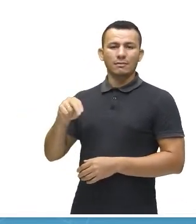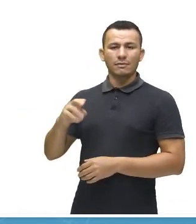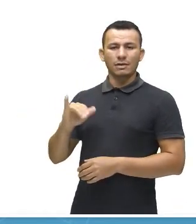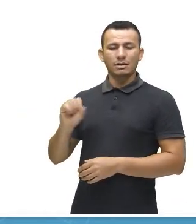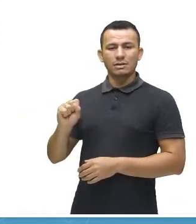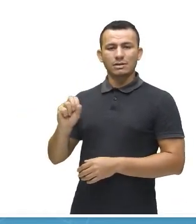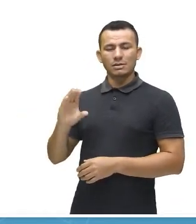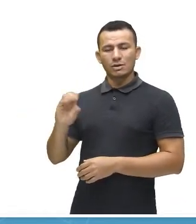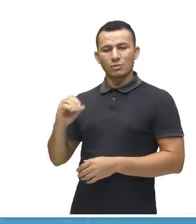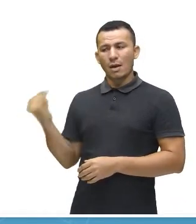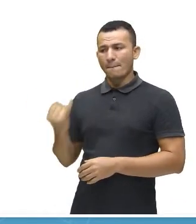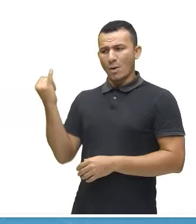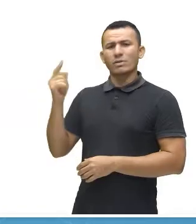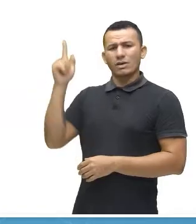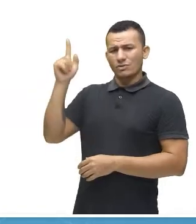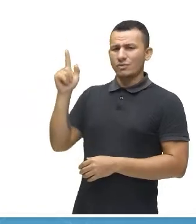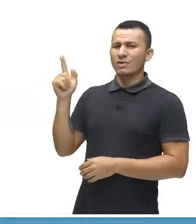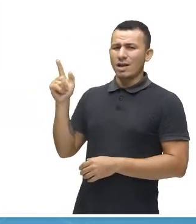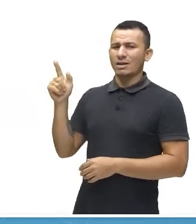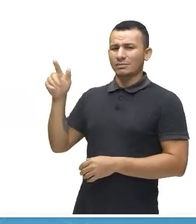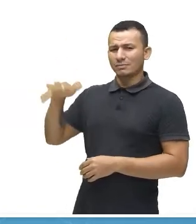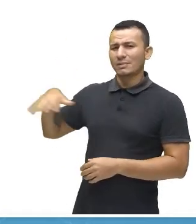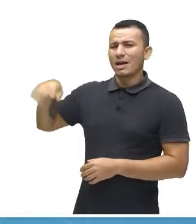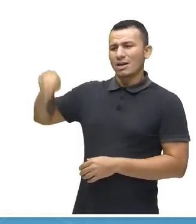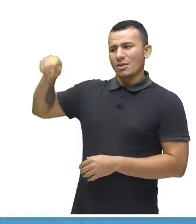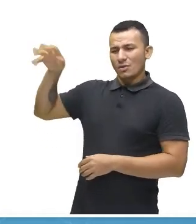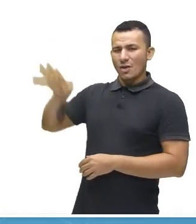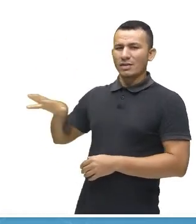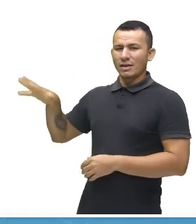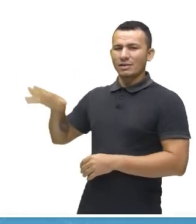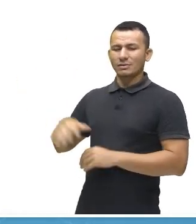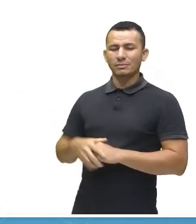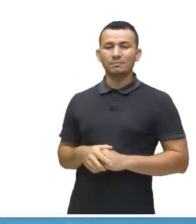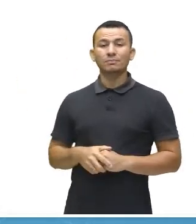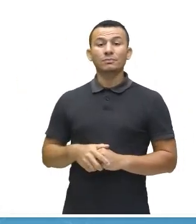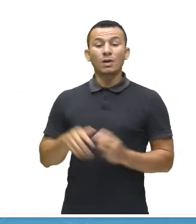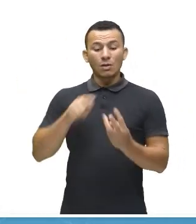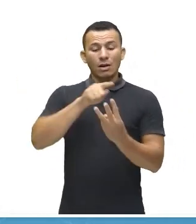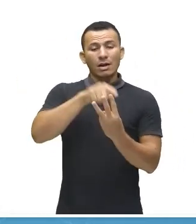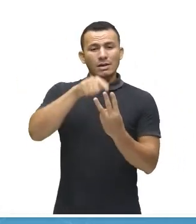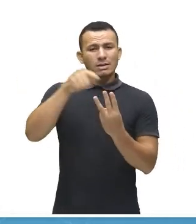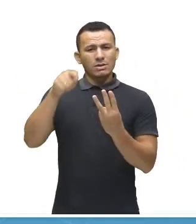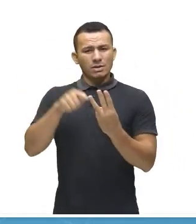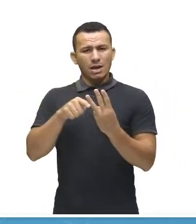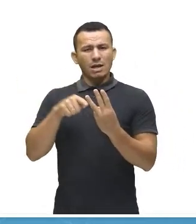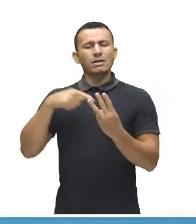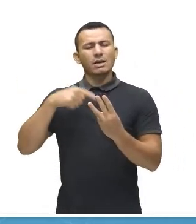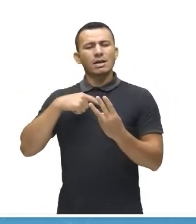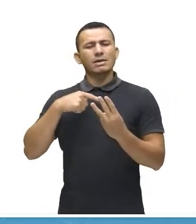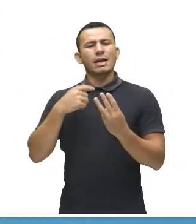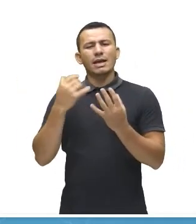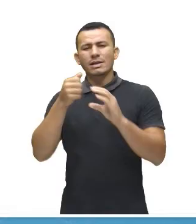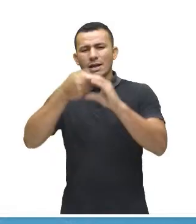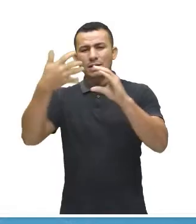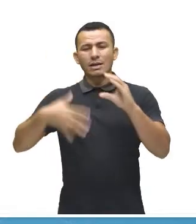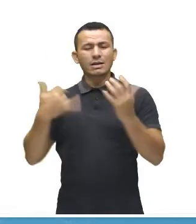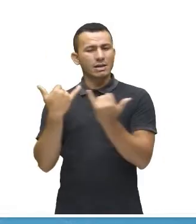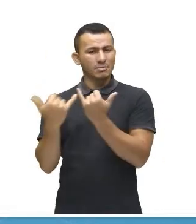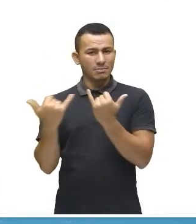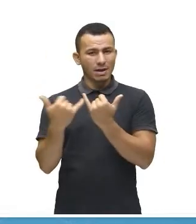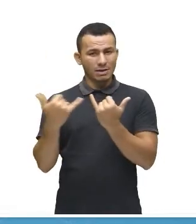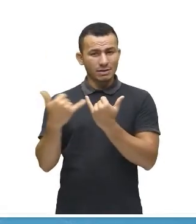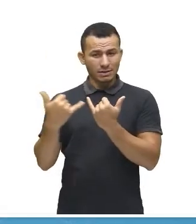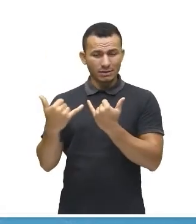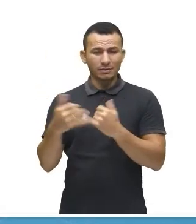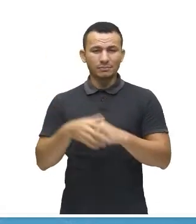do Nordeste. Então, esses 3 complexos regionais têm características muito diferentes entre eles. A gente vai